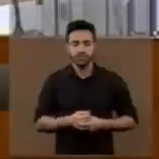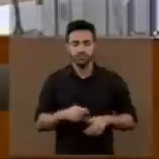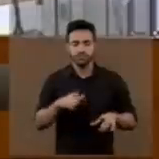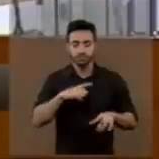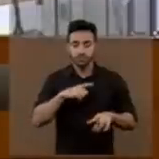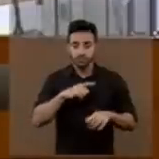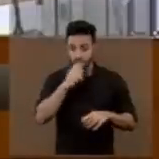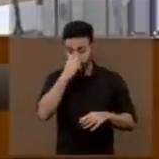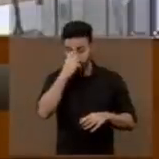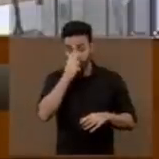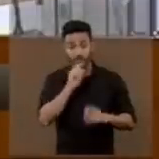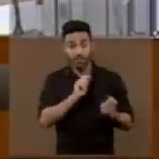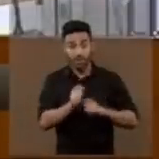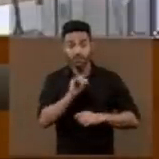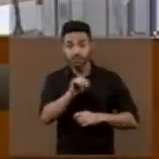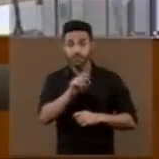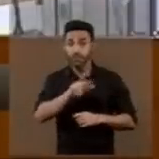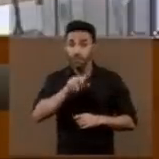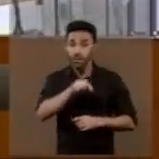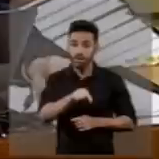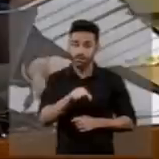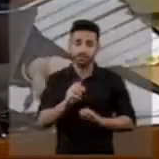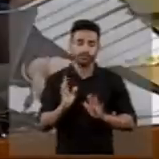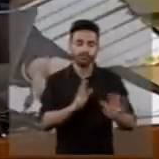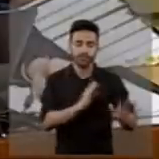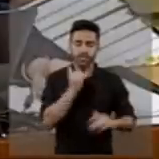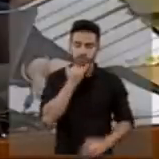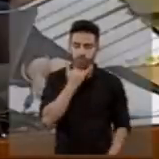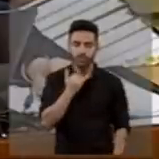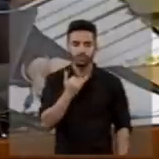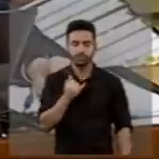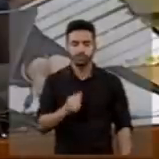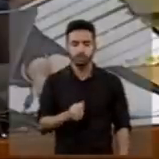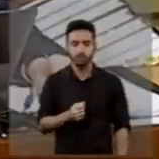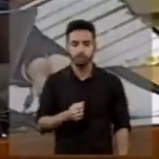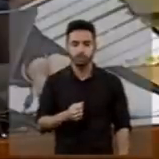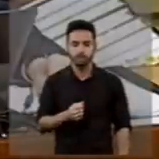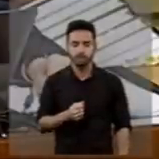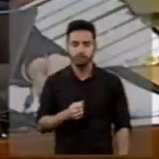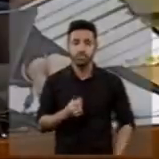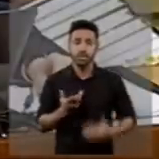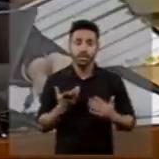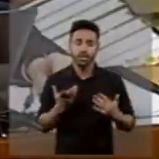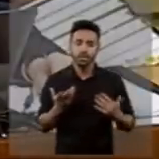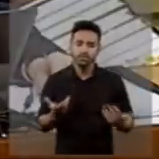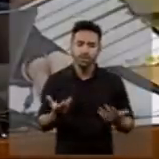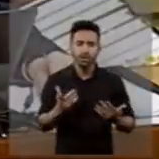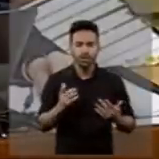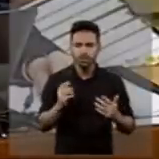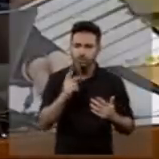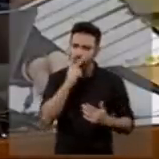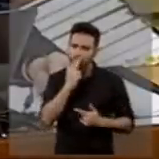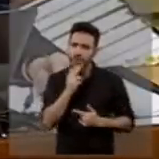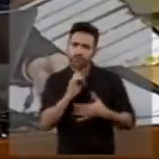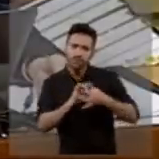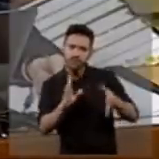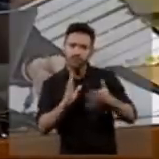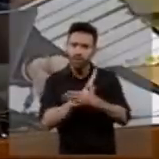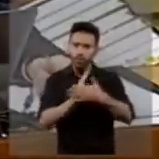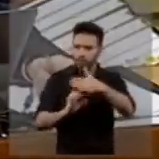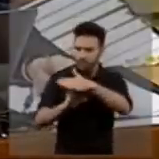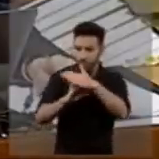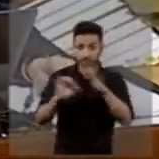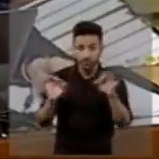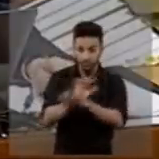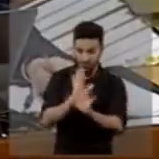esta... Exatamente. Então, isso permitirá, em tese, que algumas empresas que já têm o seu